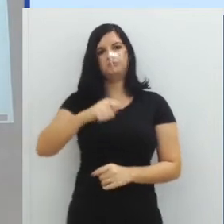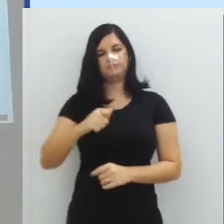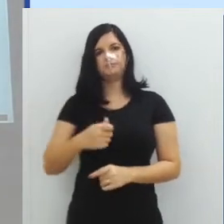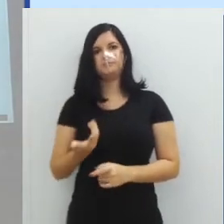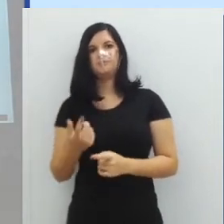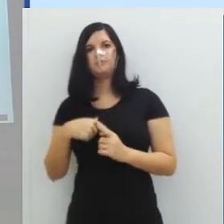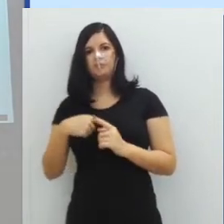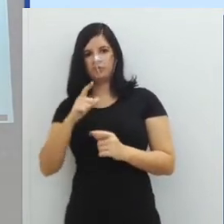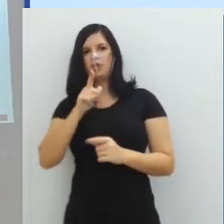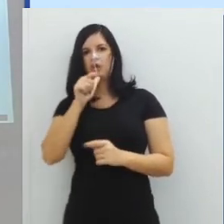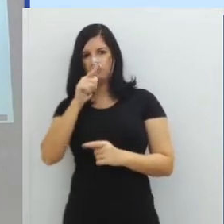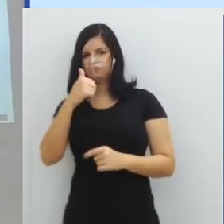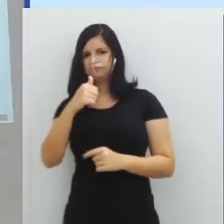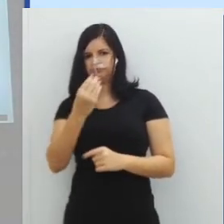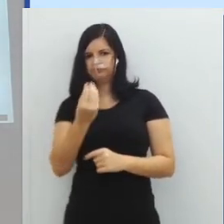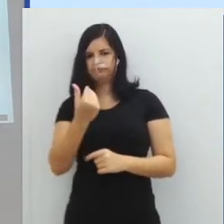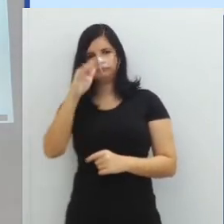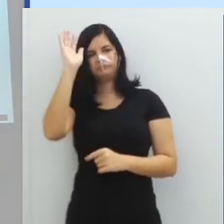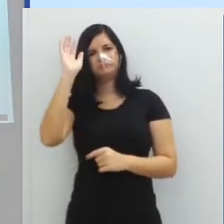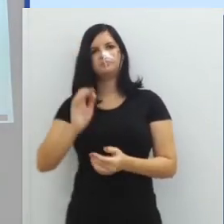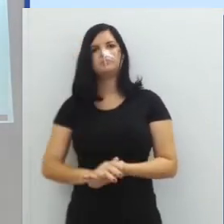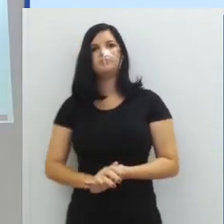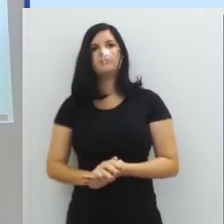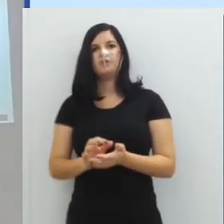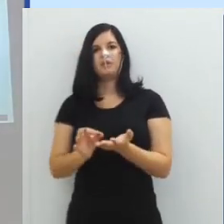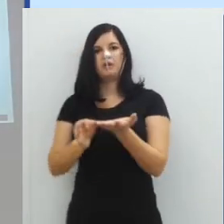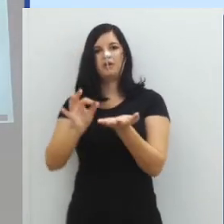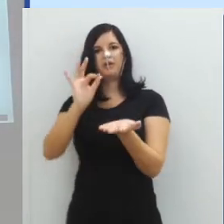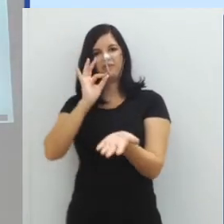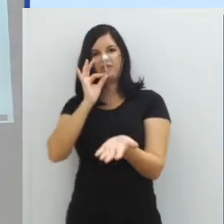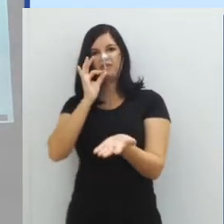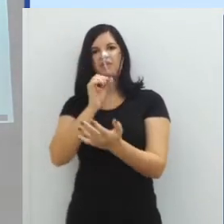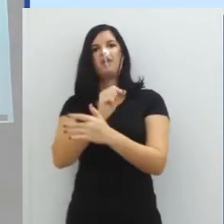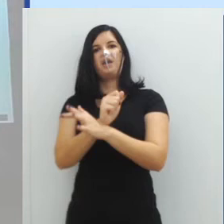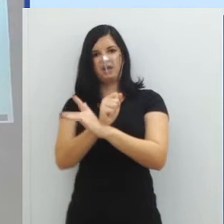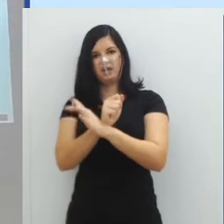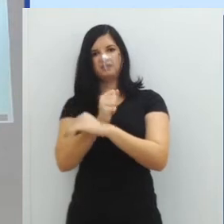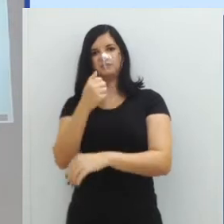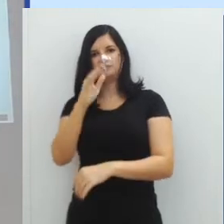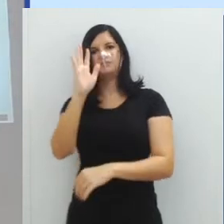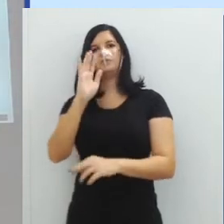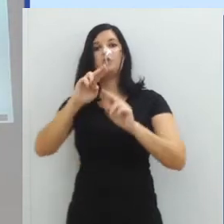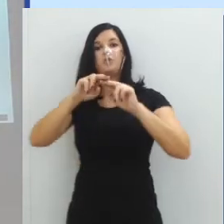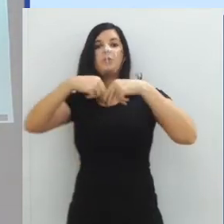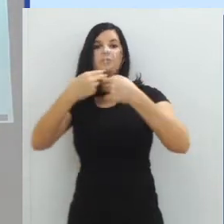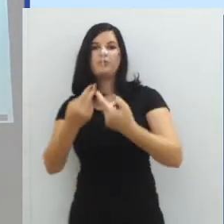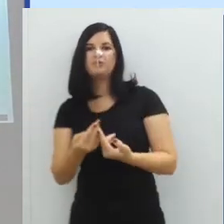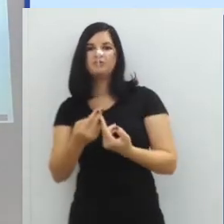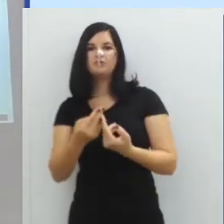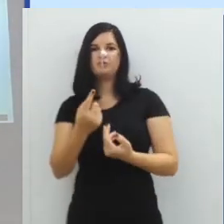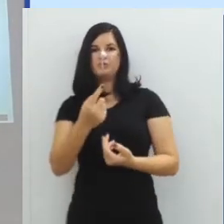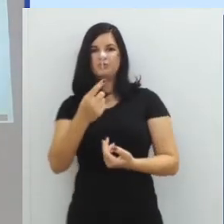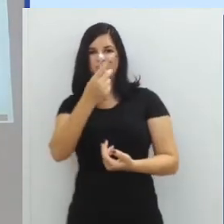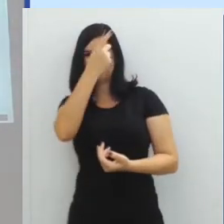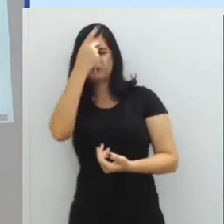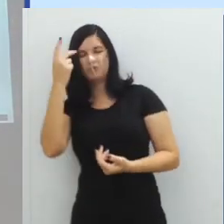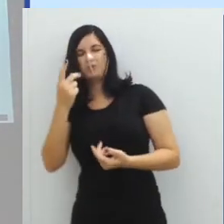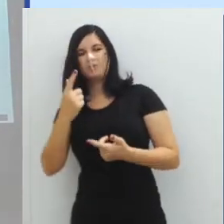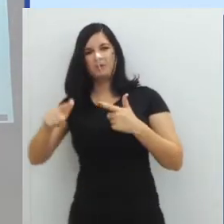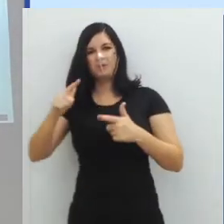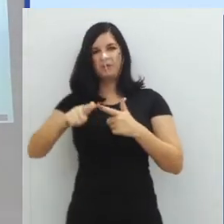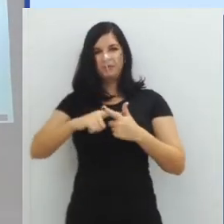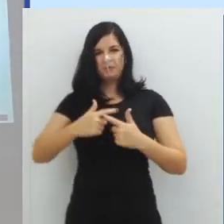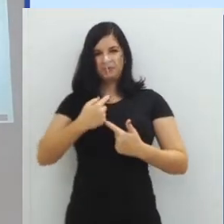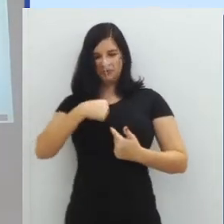bem rico em água. O café, ele é mais ácido do que base. Por isso que a gente diz que quem tem gastrite, quem tem problemas